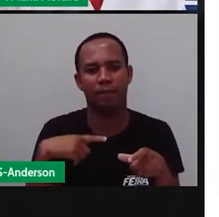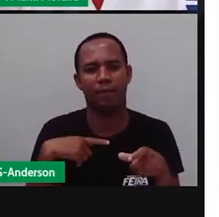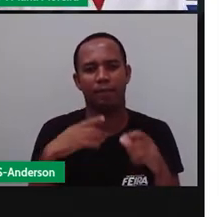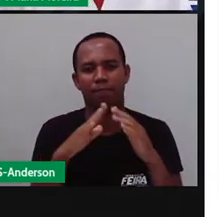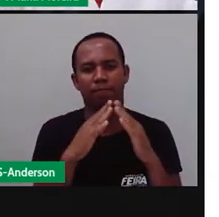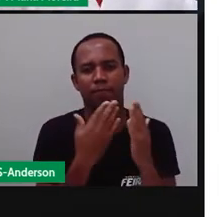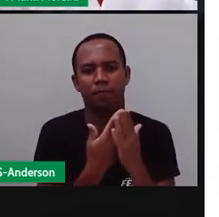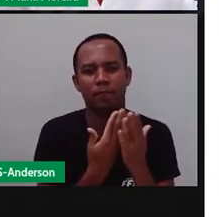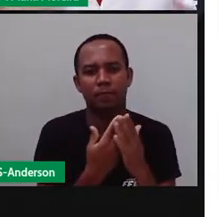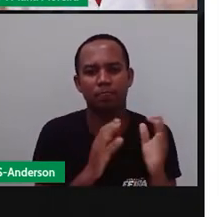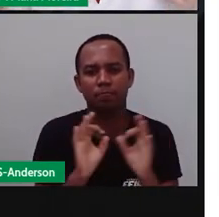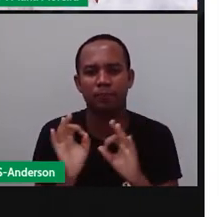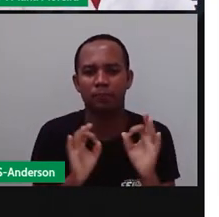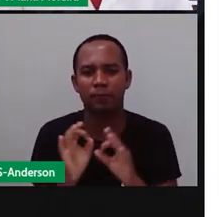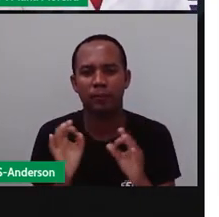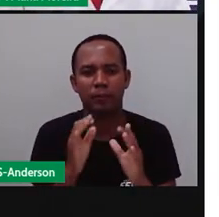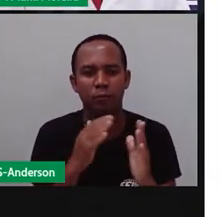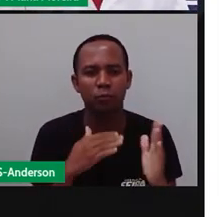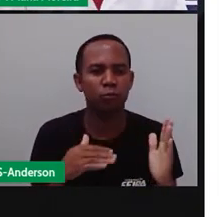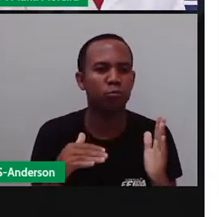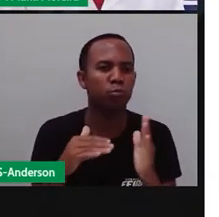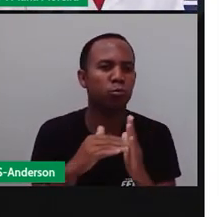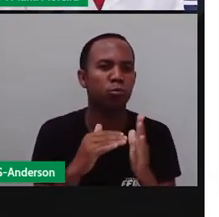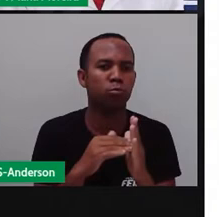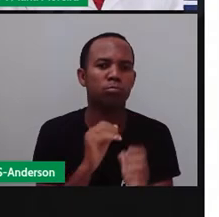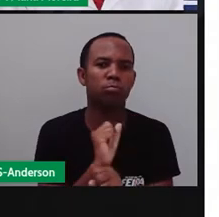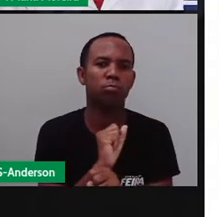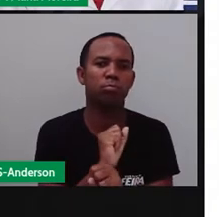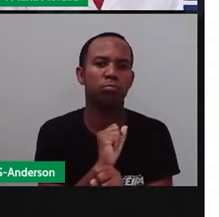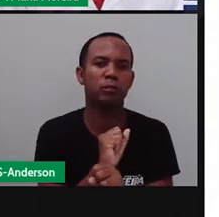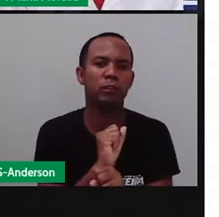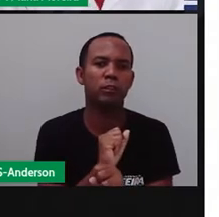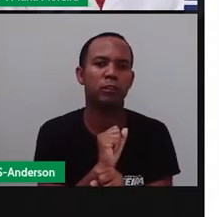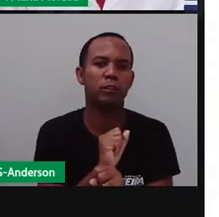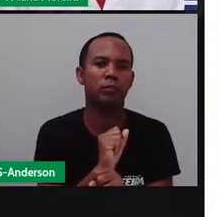arrumadas, né? Estaremos todos aqui esperando vocês